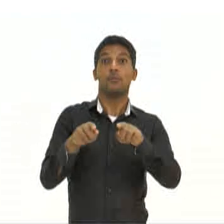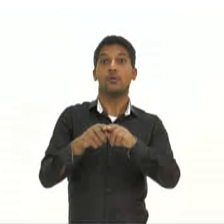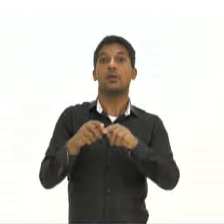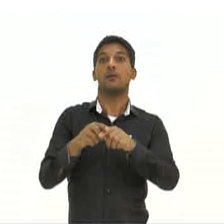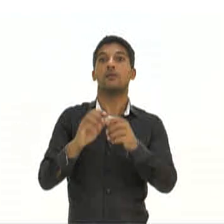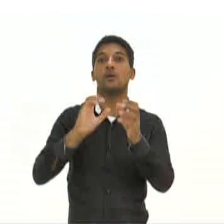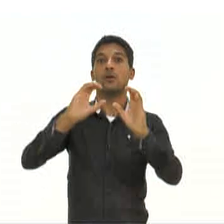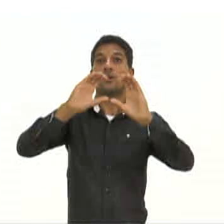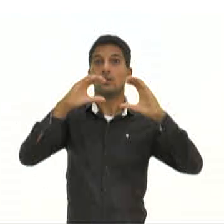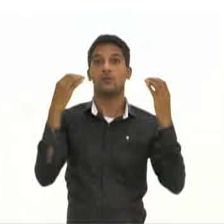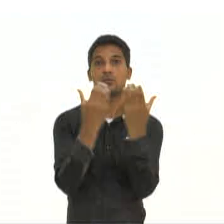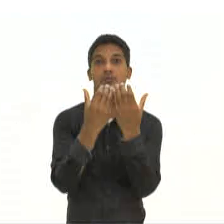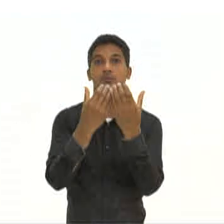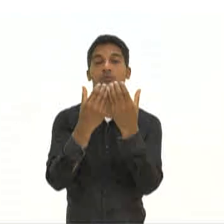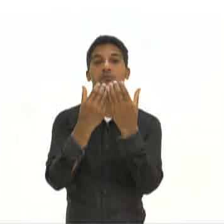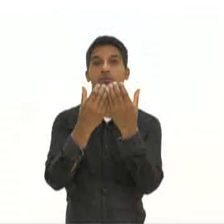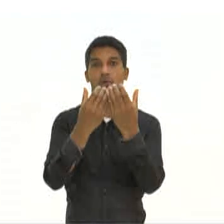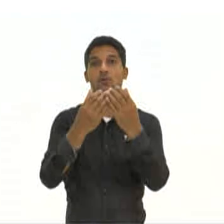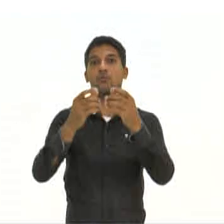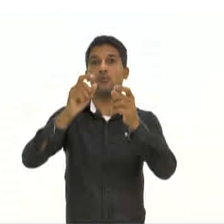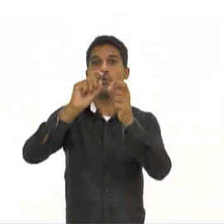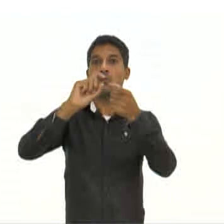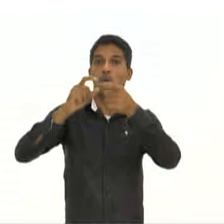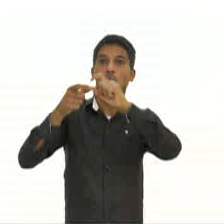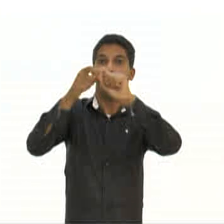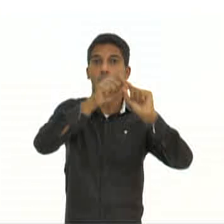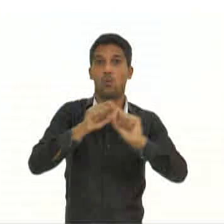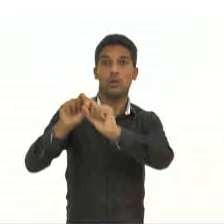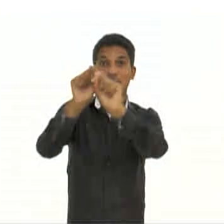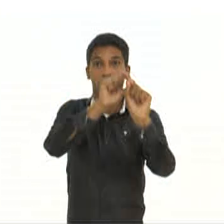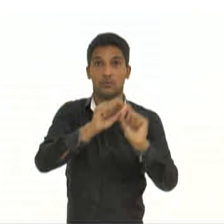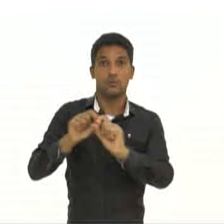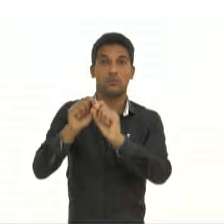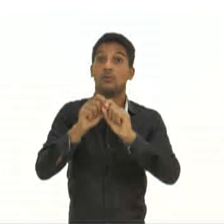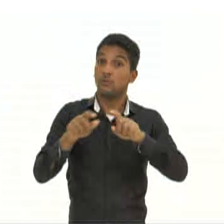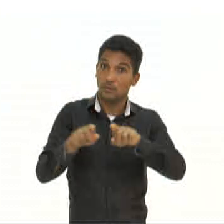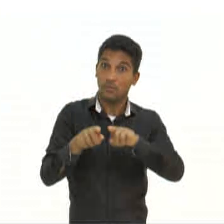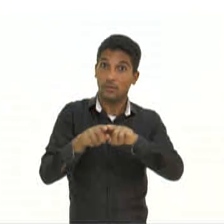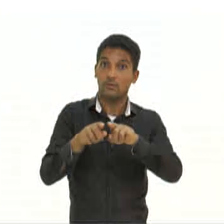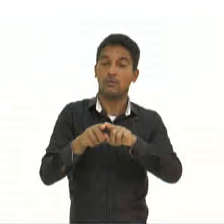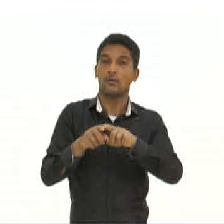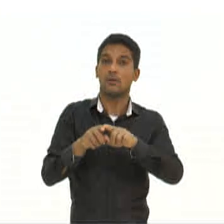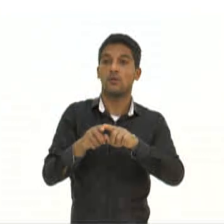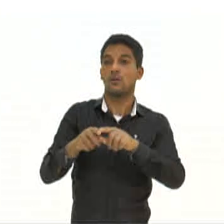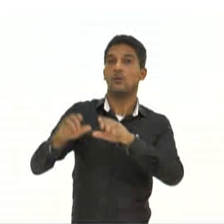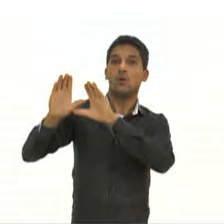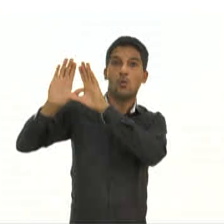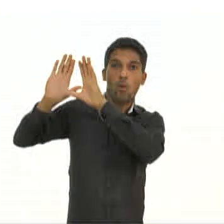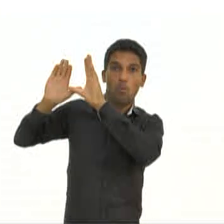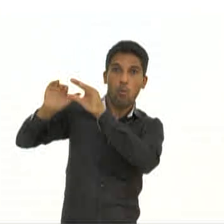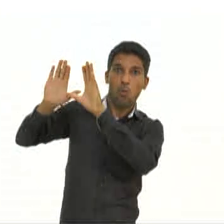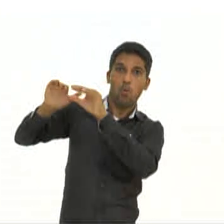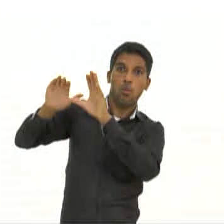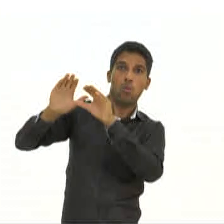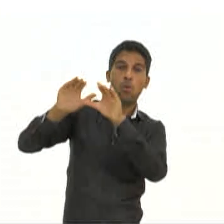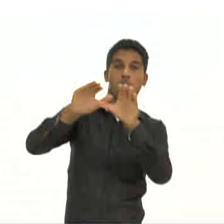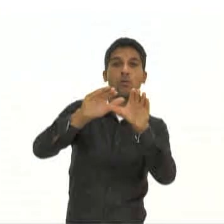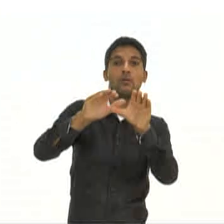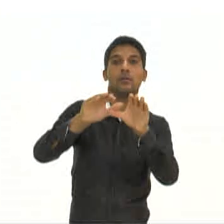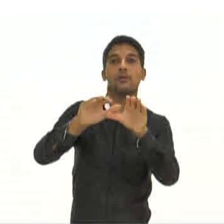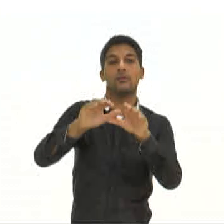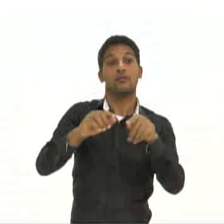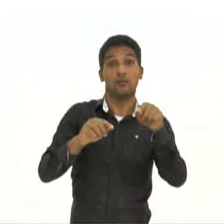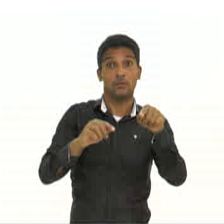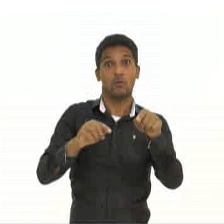cidades gregas mensagens noticiando os vencedores da competição. Milhares de anos depois, na Primeira